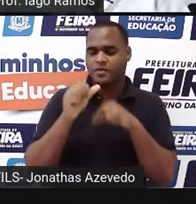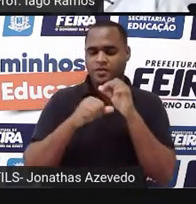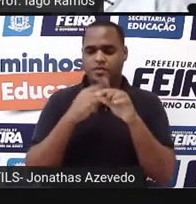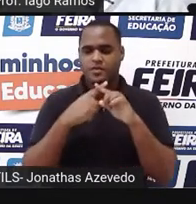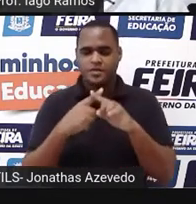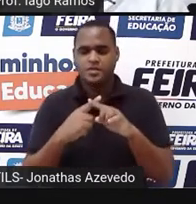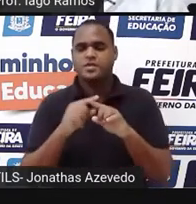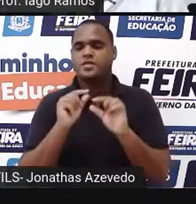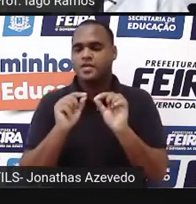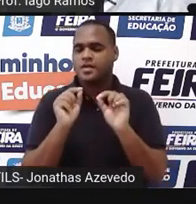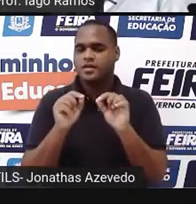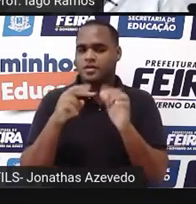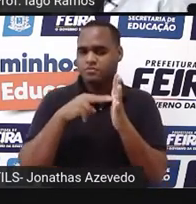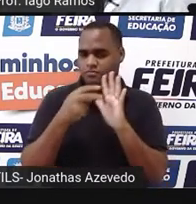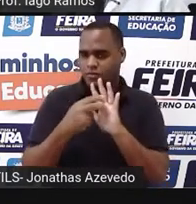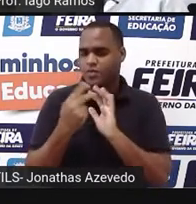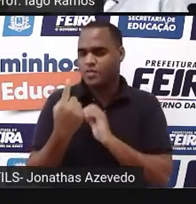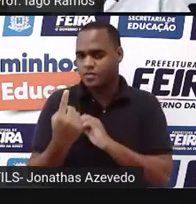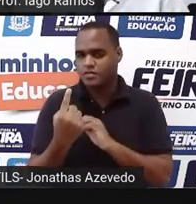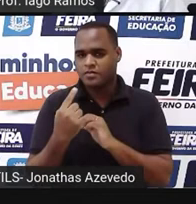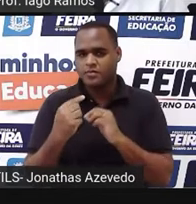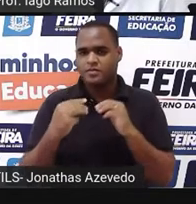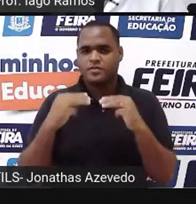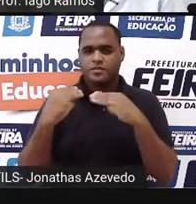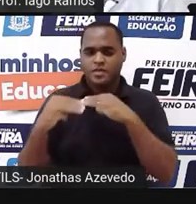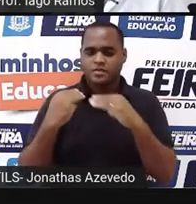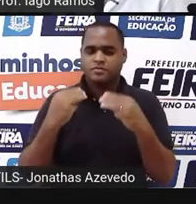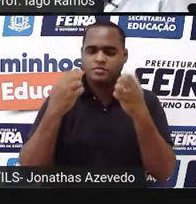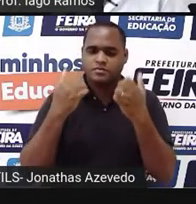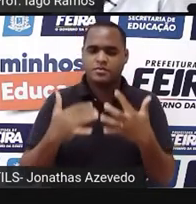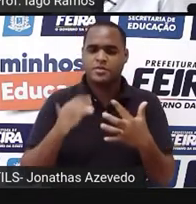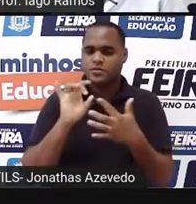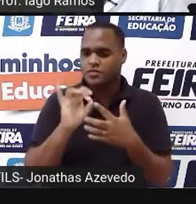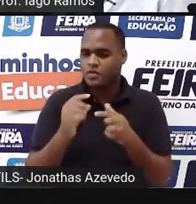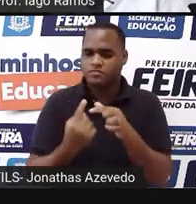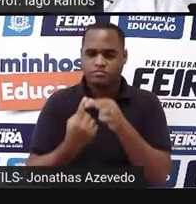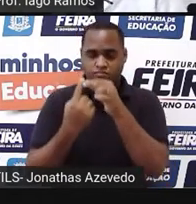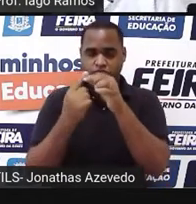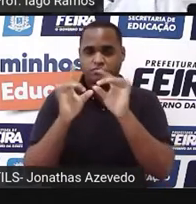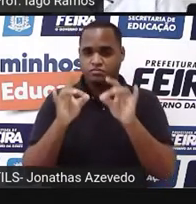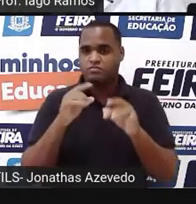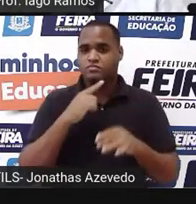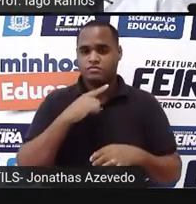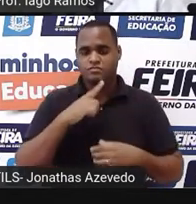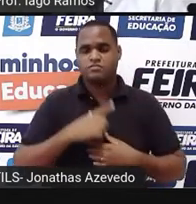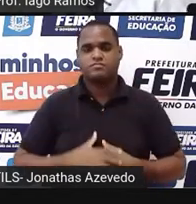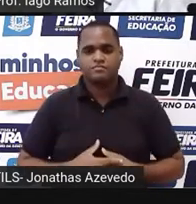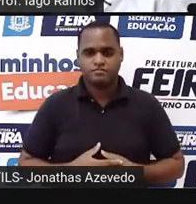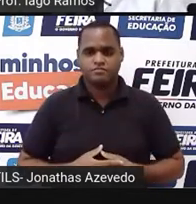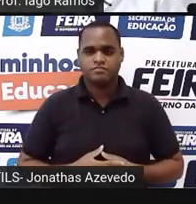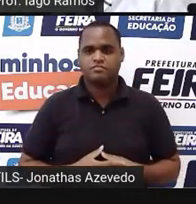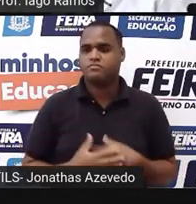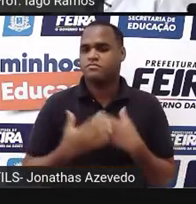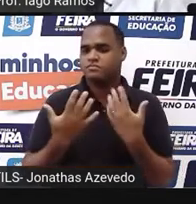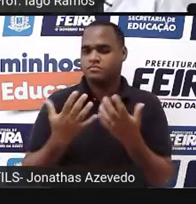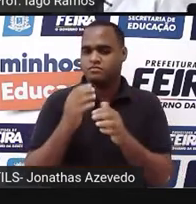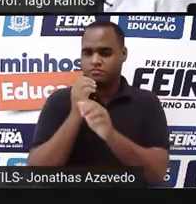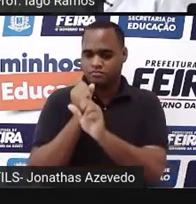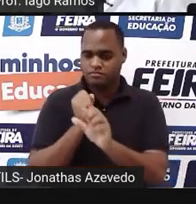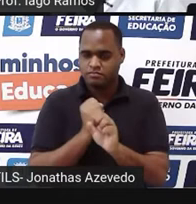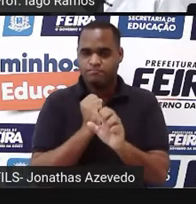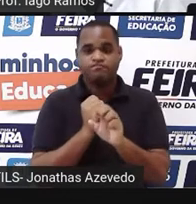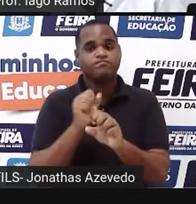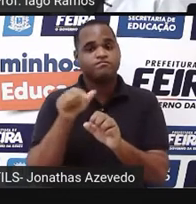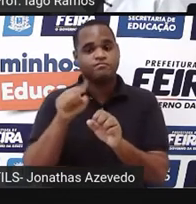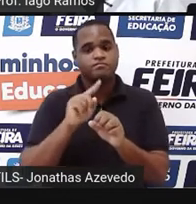1. Tá? Então, esse método só serve para esse caso, que é a da soma e do produto. Então, a